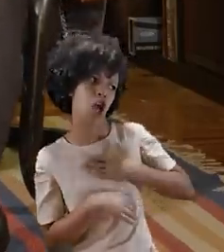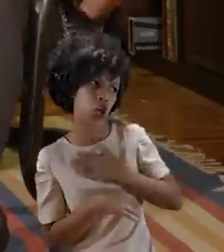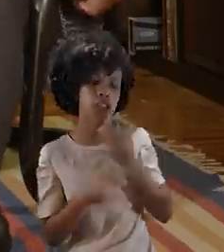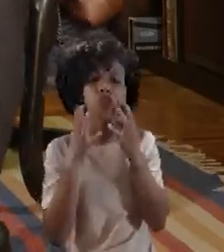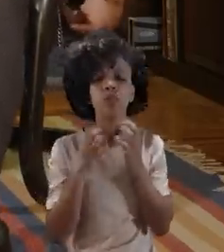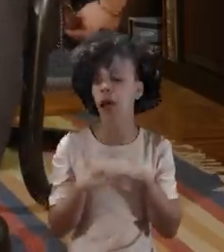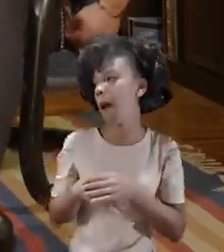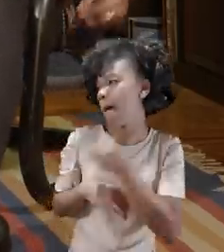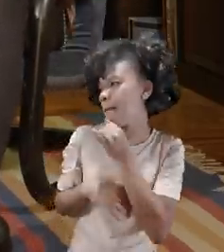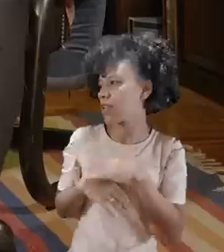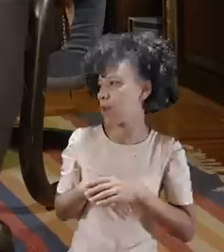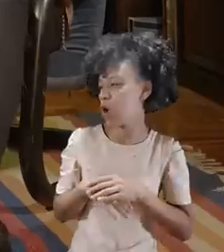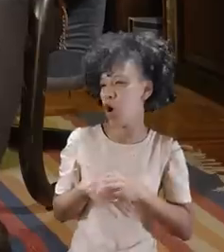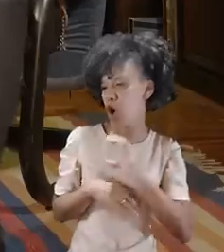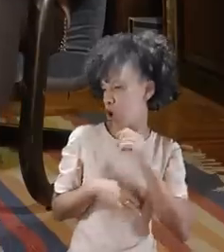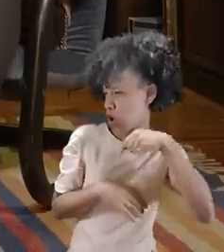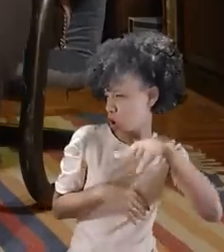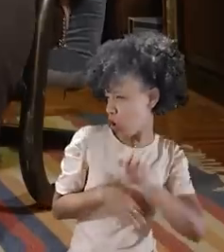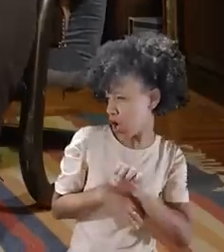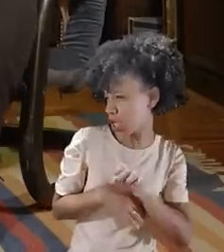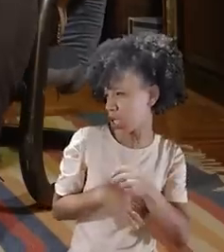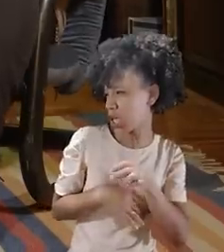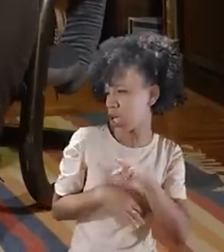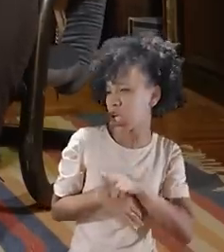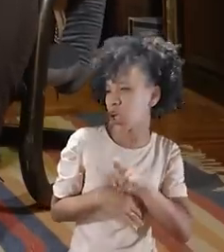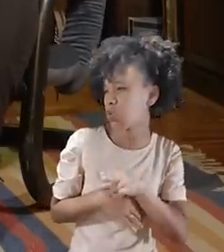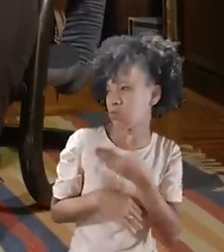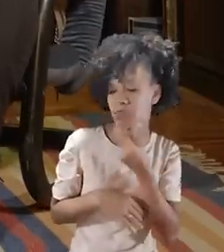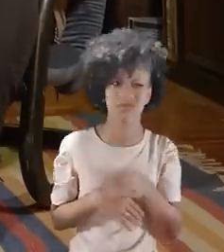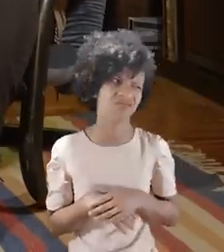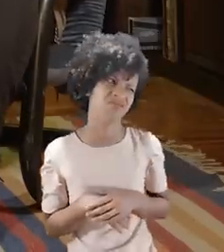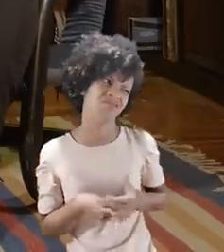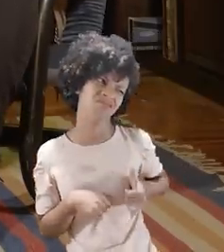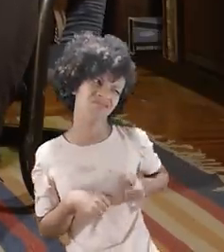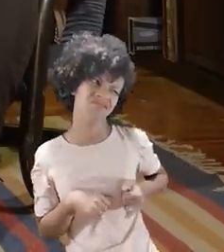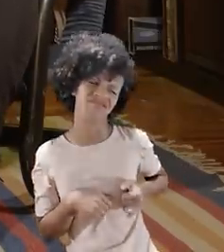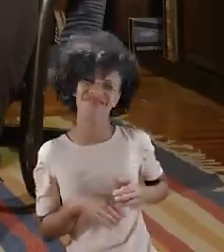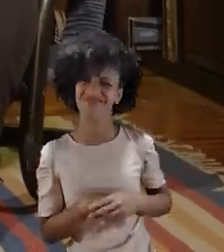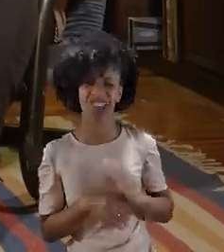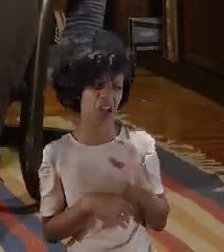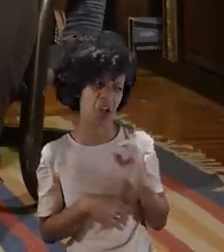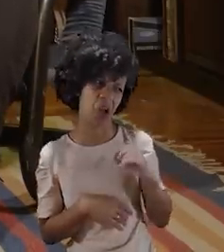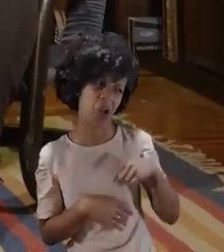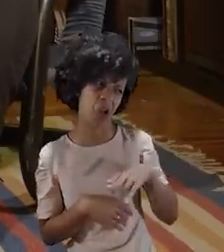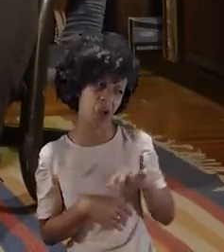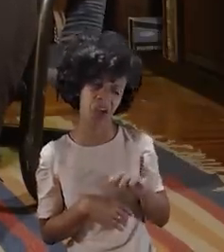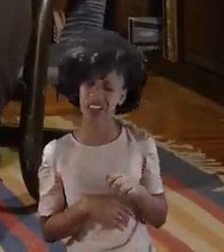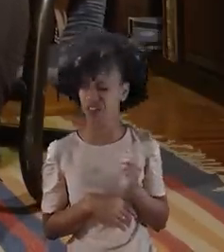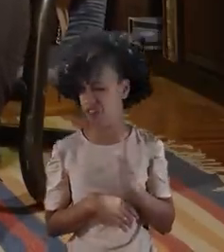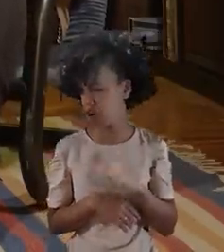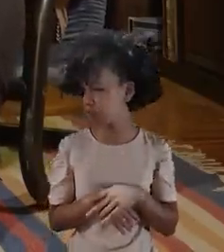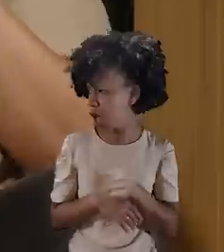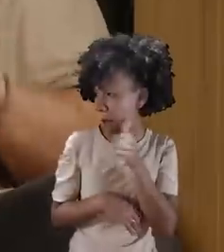volta fazendo aqui o coque os homens que põe coca mano de carregar na calça não é corte qual que é qual a